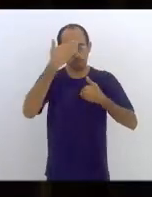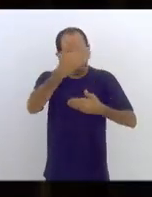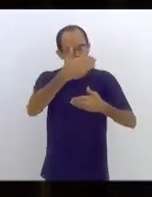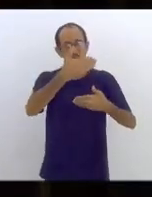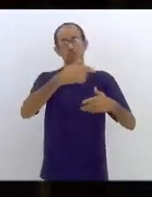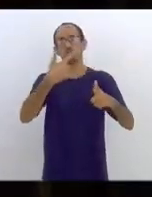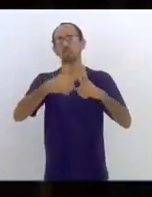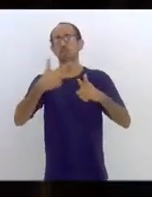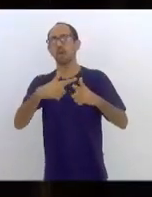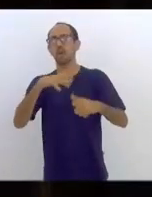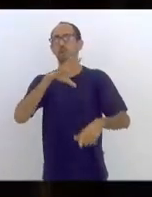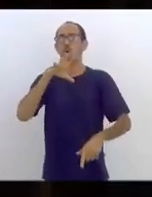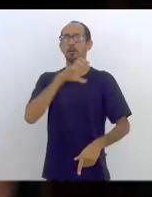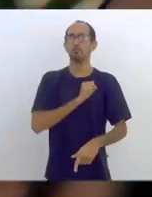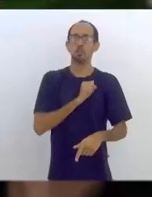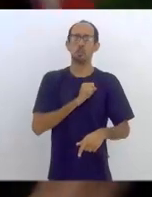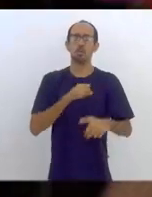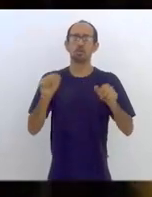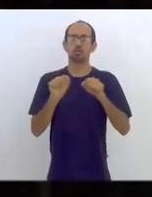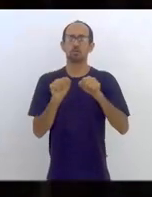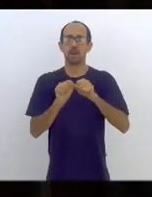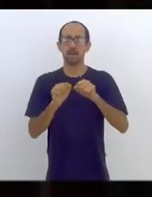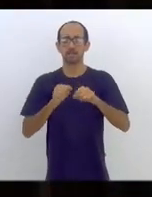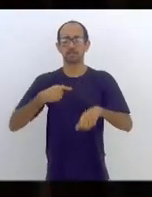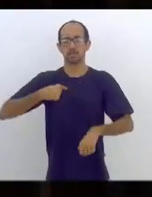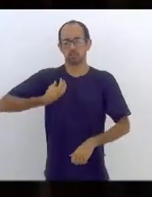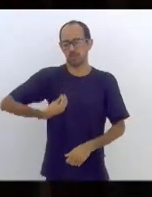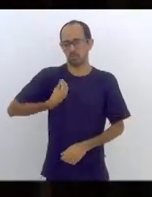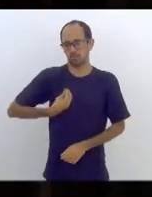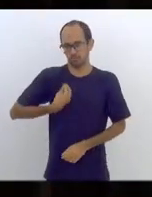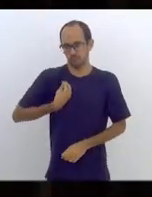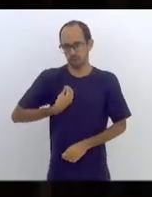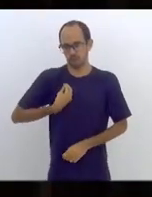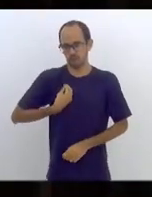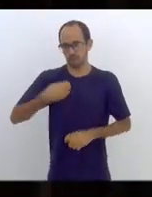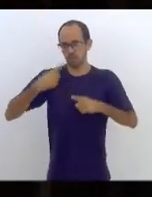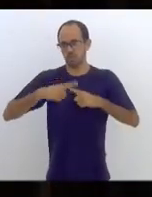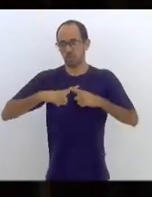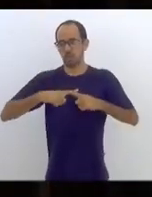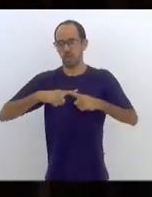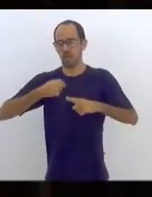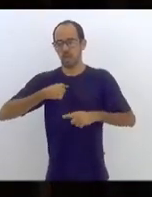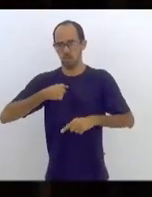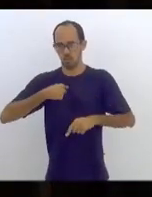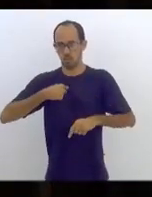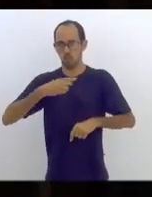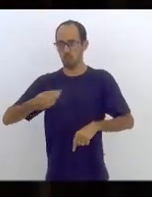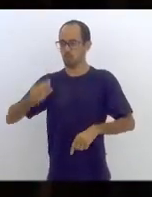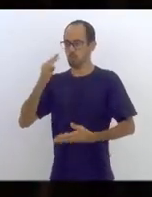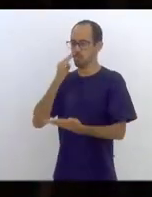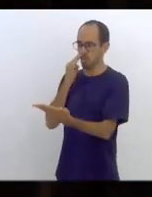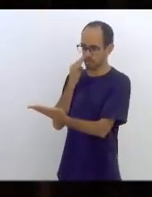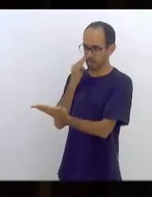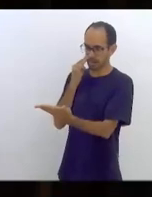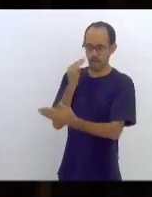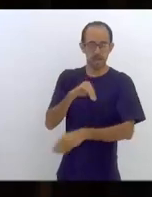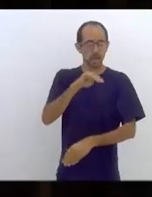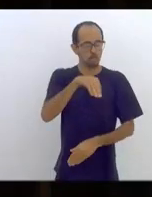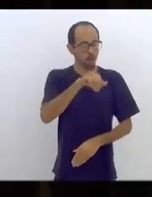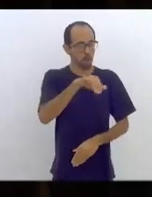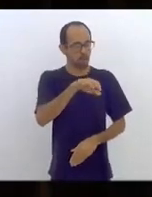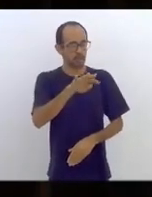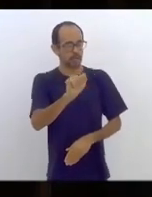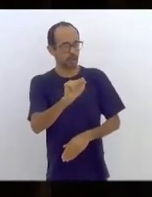porque o amor é que me faz estar viva. Sabe por quê? Porque eu, a Mônica Francisco e a Mônica Cunha,